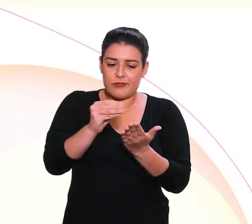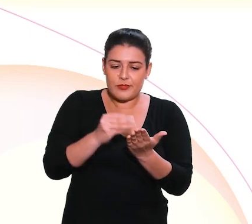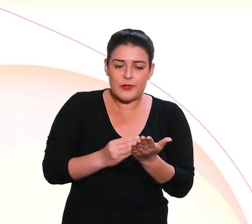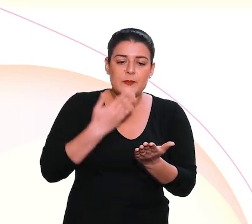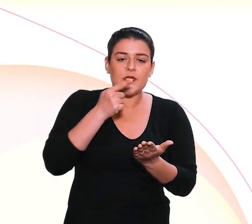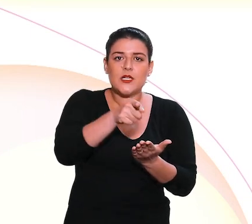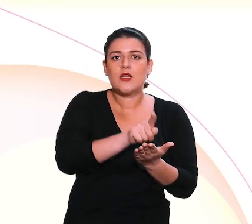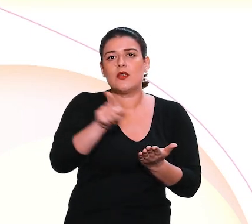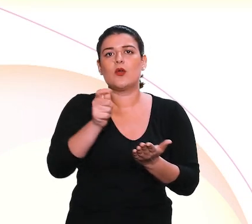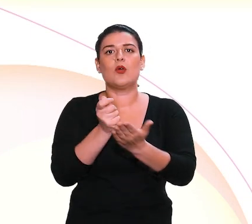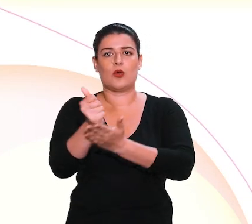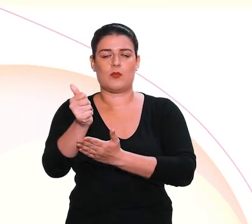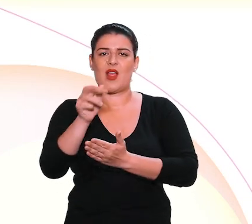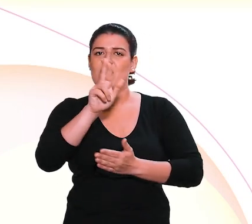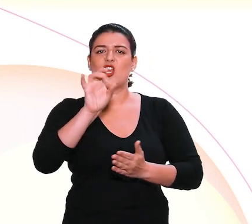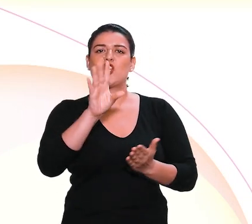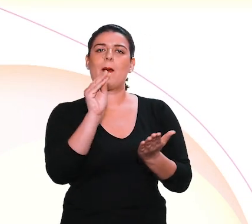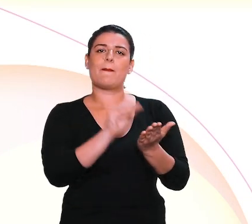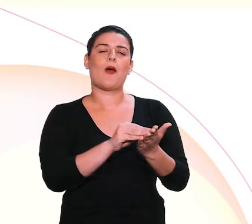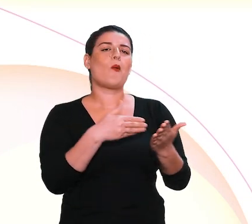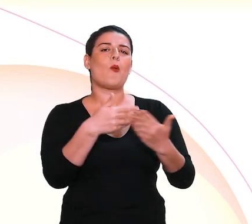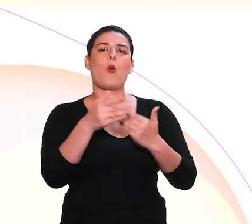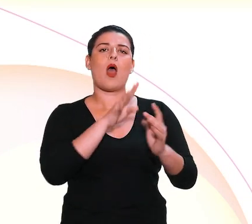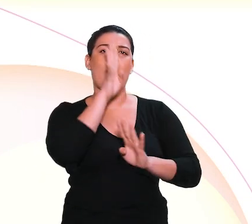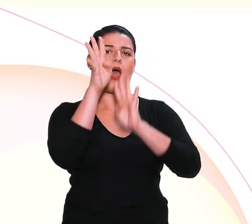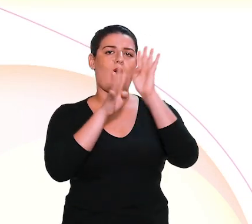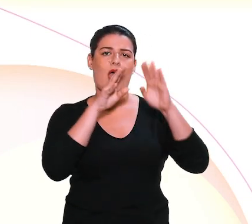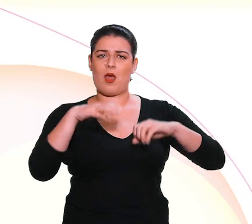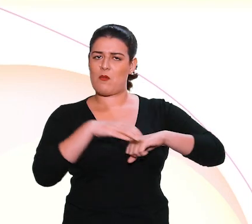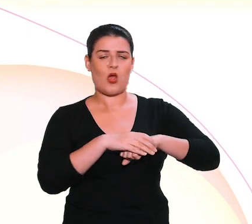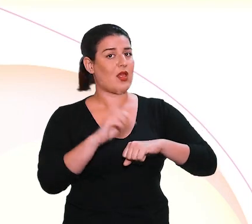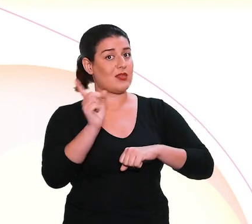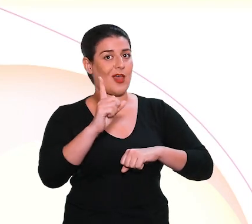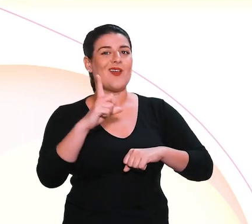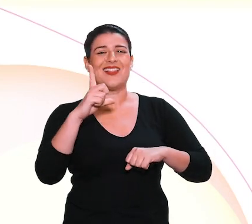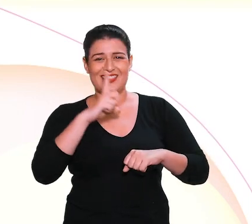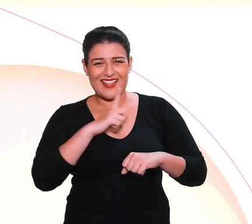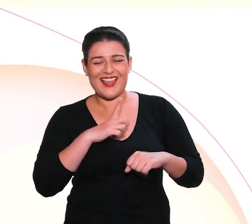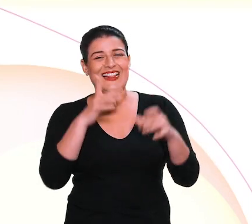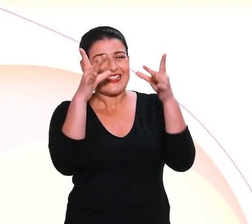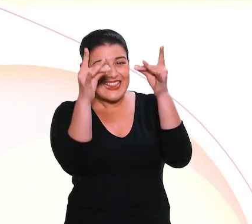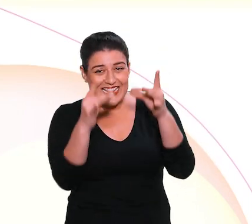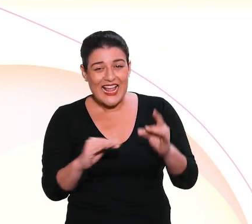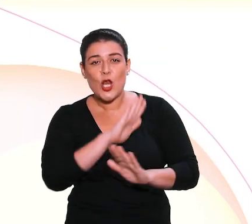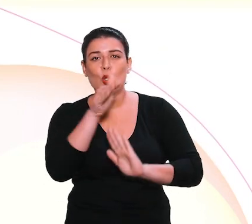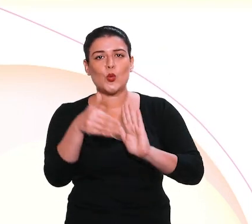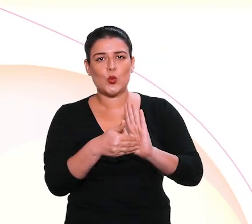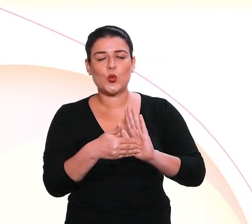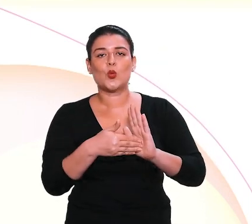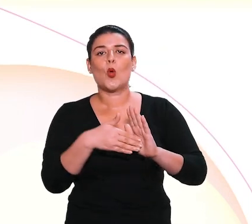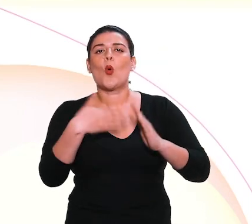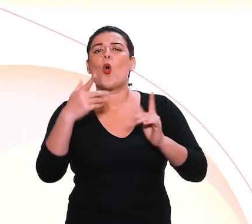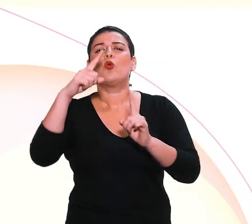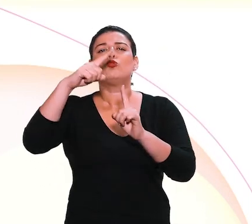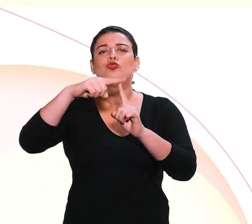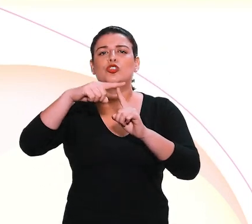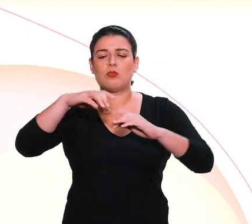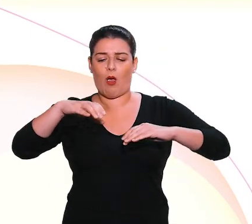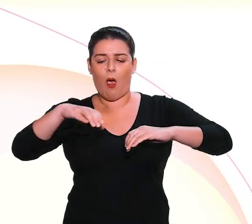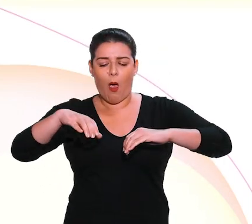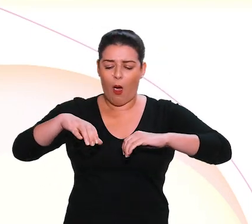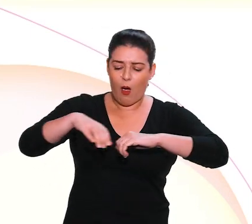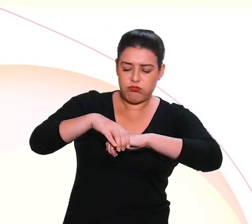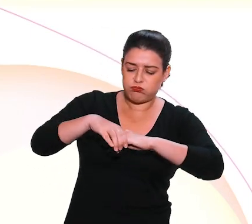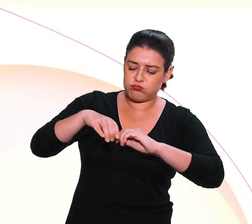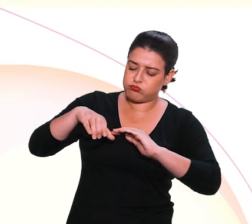somos nós. E não é só botar num papelzinho lá, prescrevo prótese para o paciente. Não, a gente escolhe tudo da prótese. O tipo de